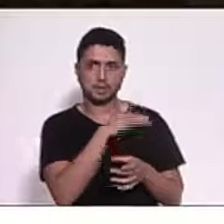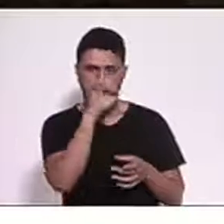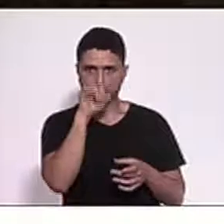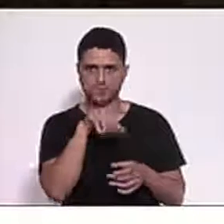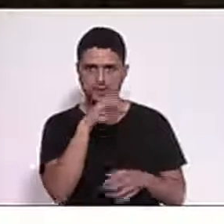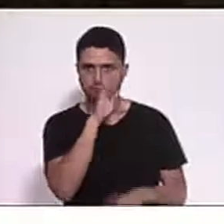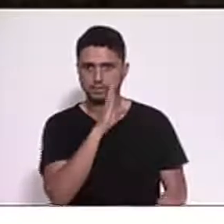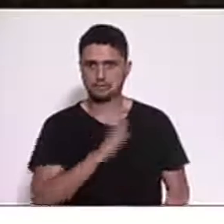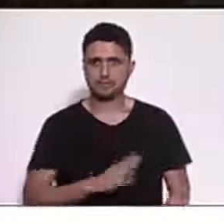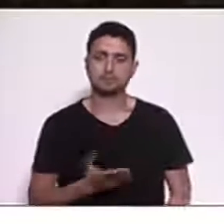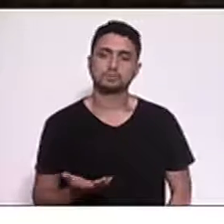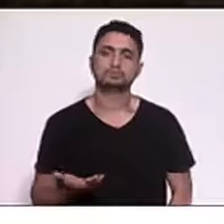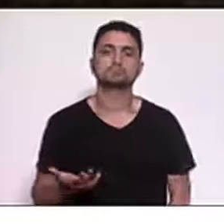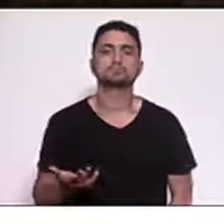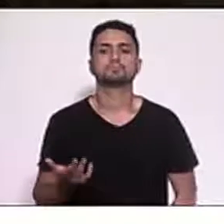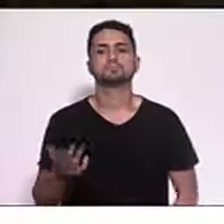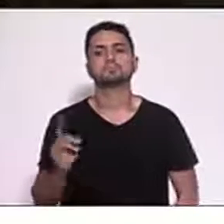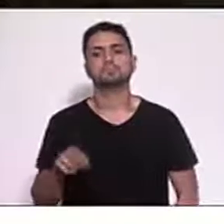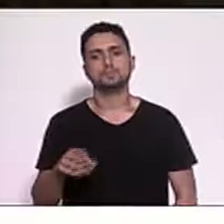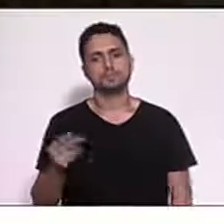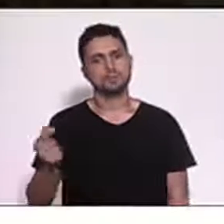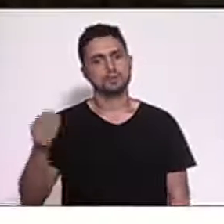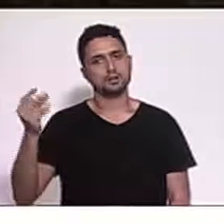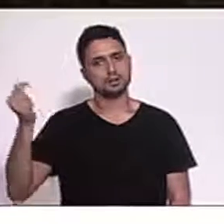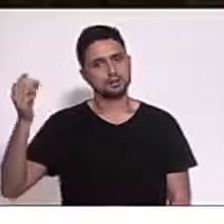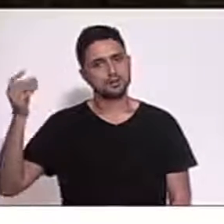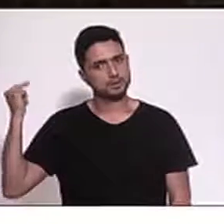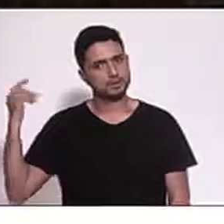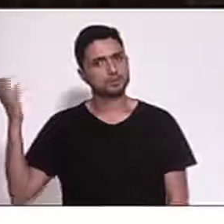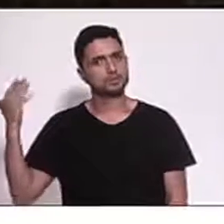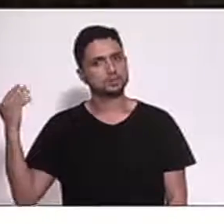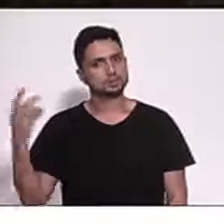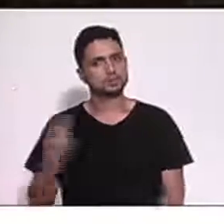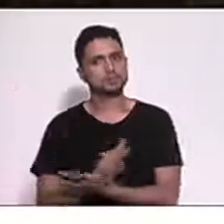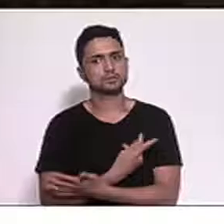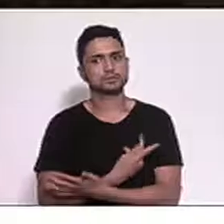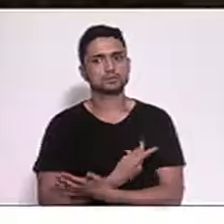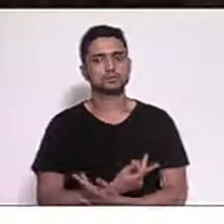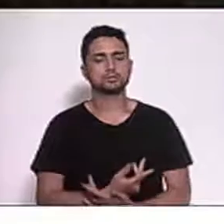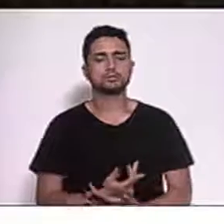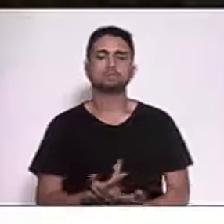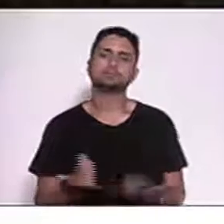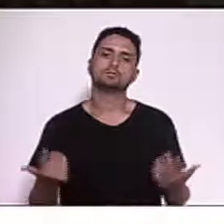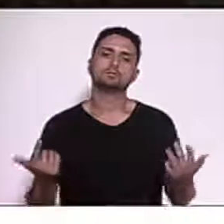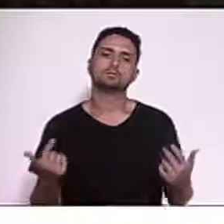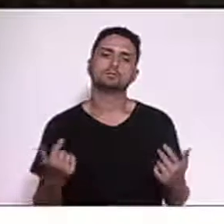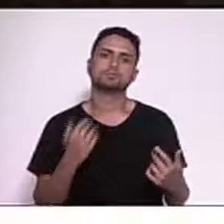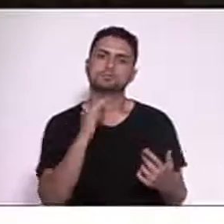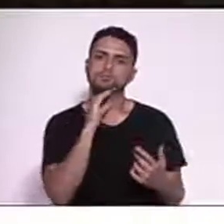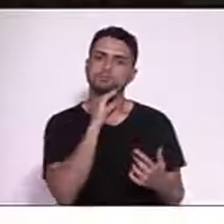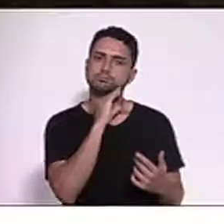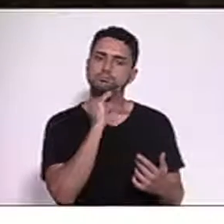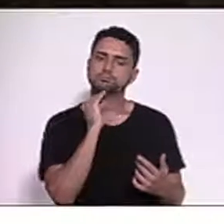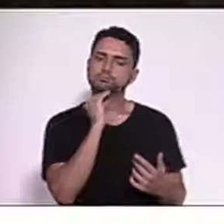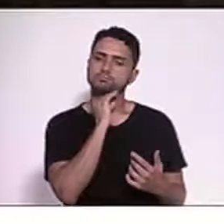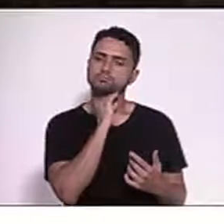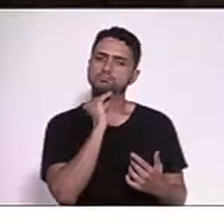seja, foi uma época que deixou no seu